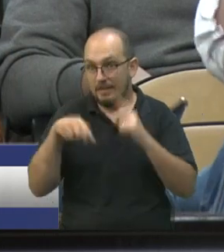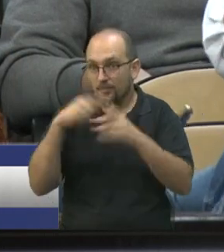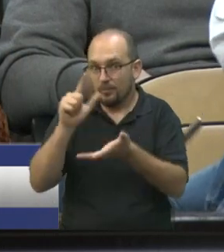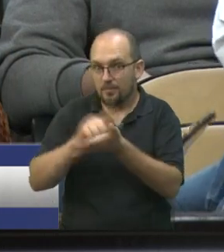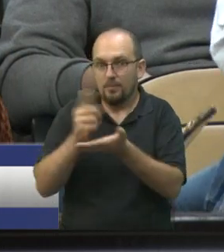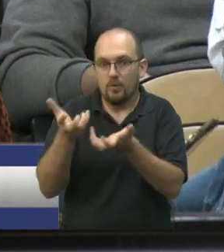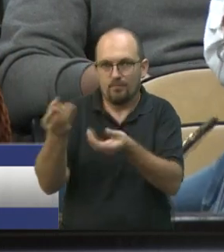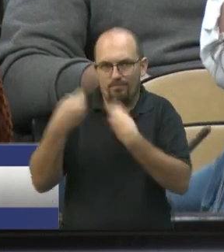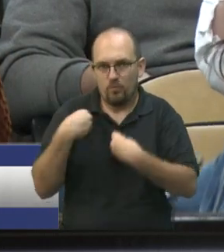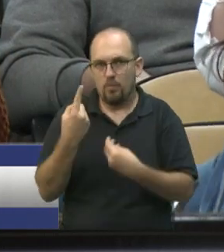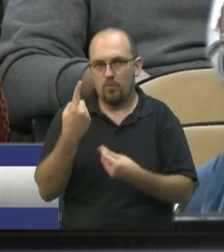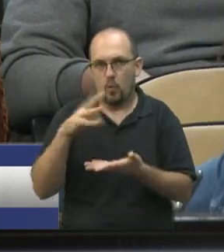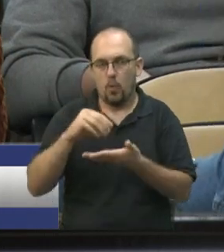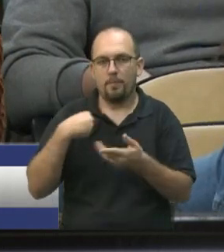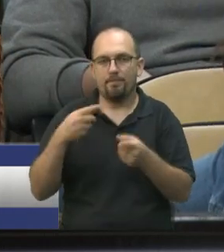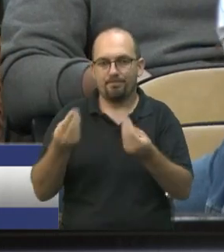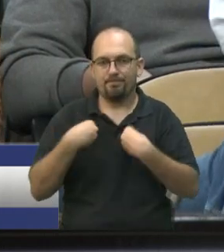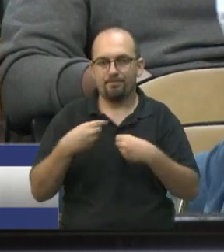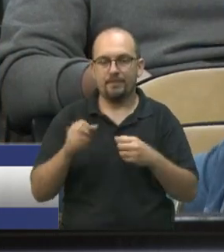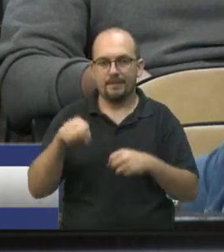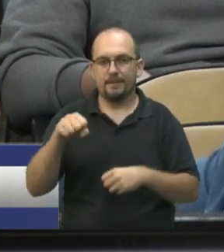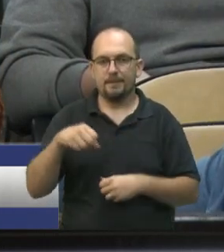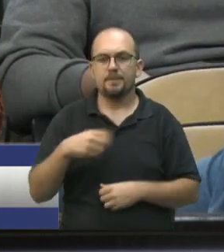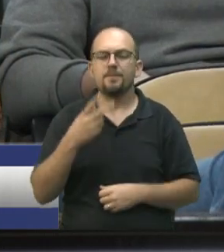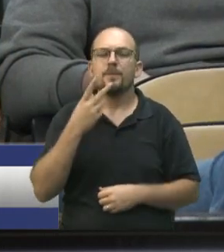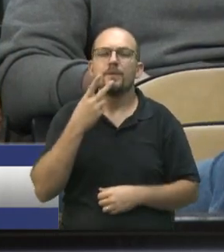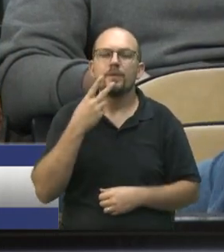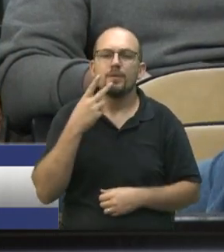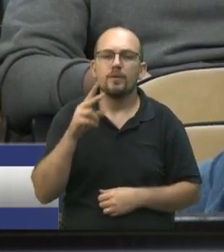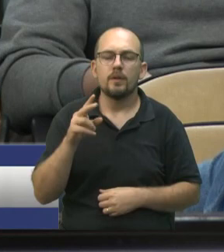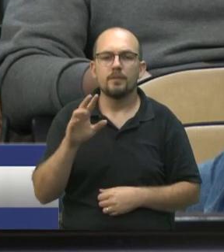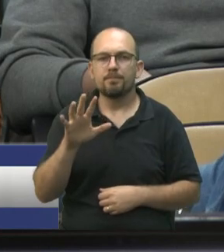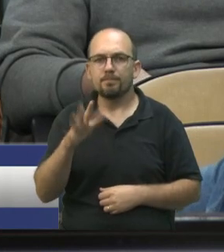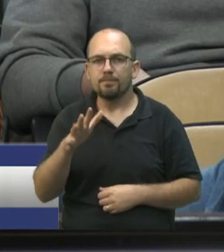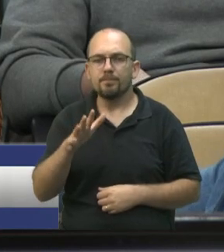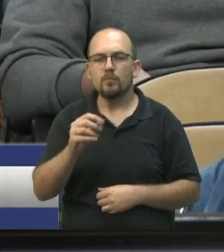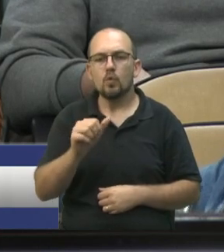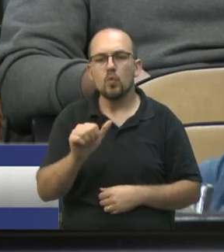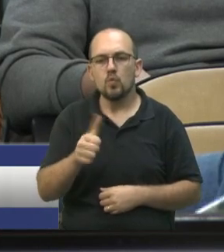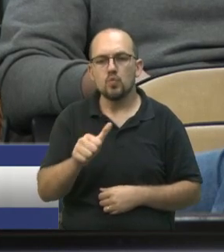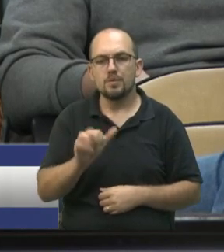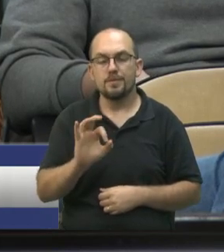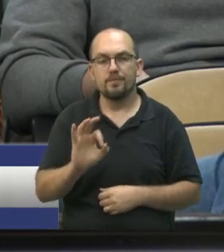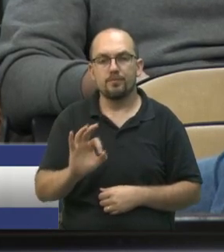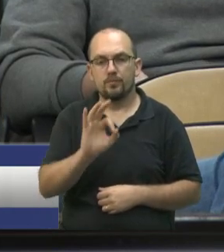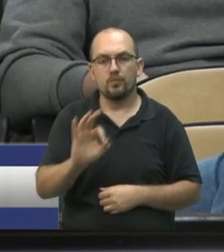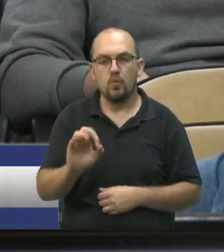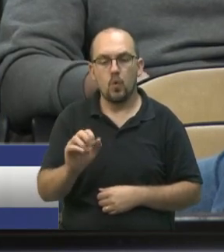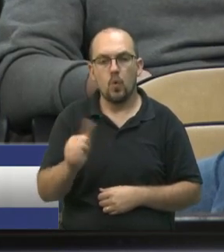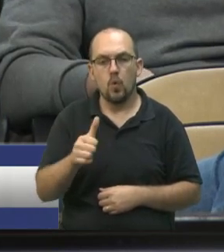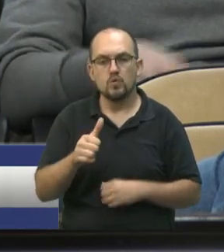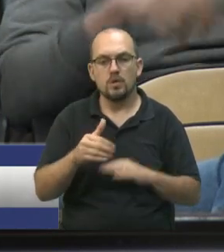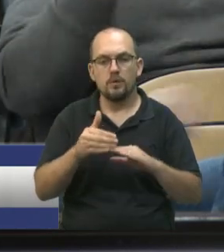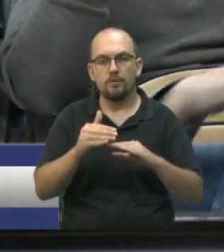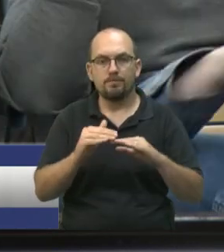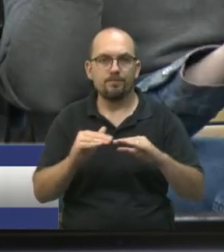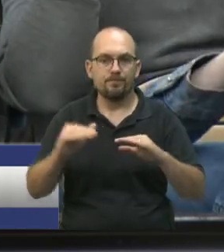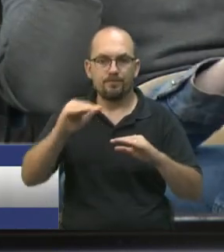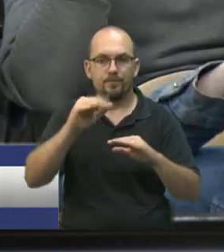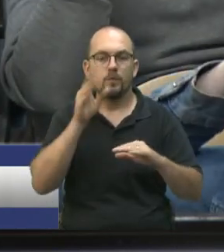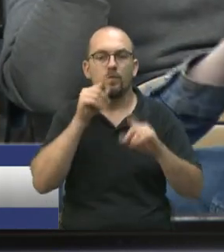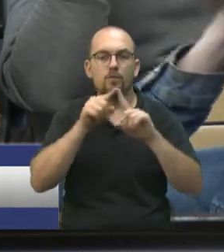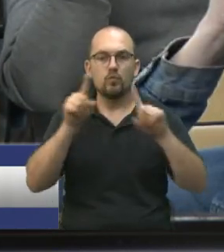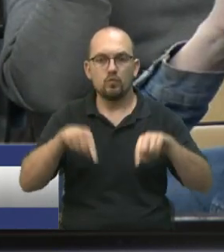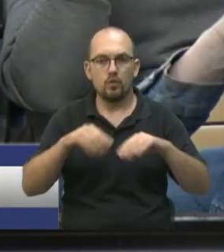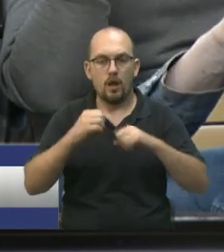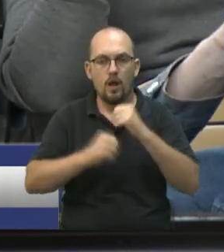papel. Mas fala dos 11%, uma previsão de 11% aí do reajuste anual dos